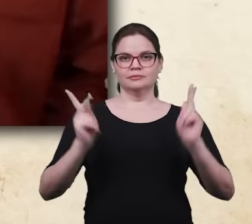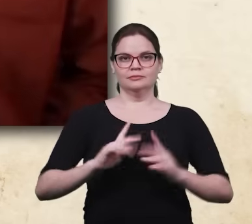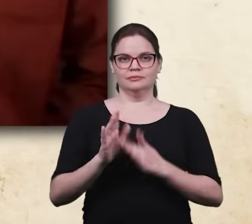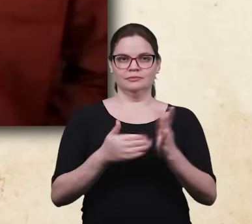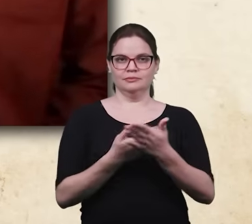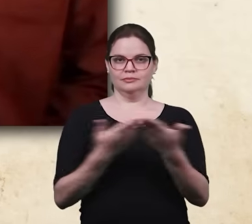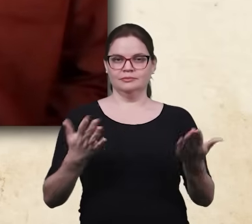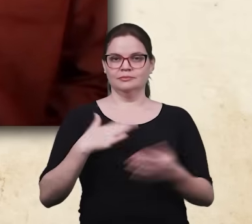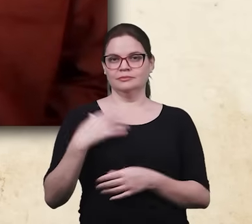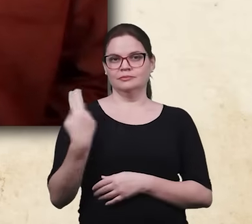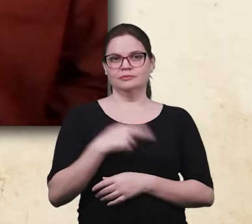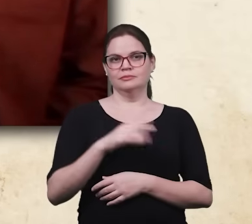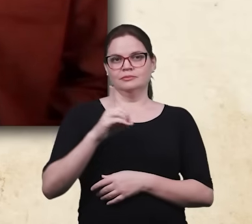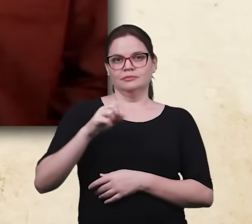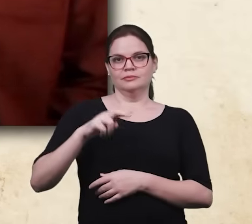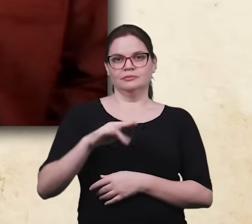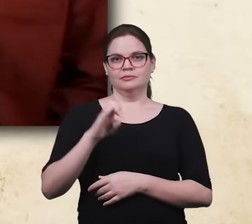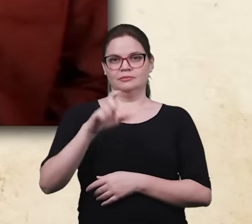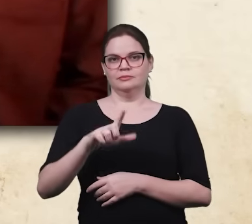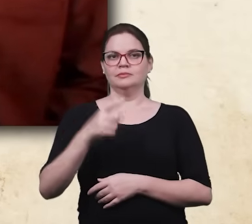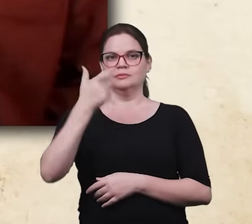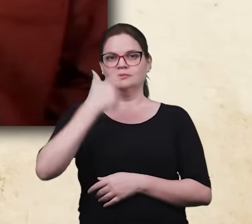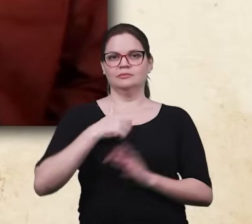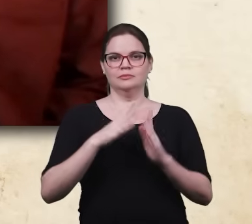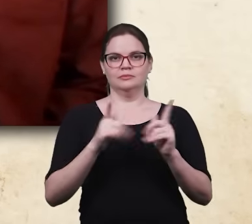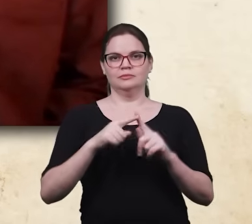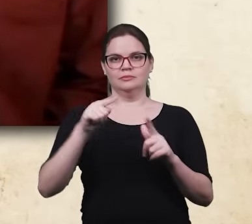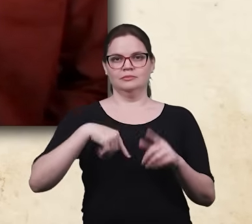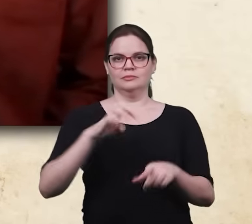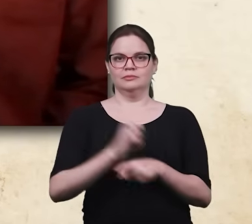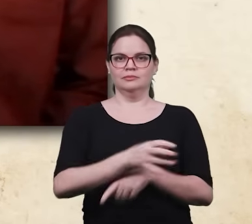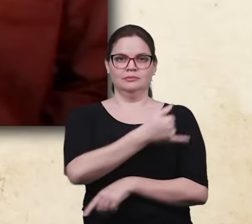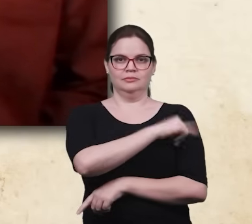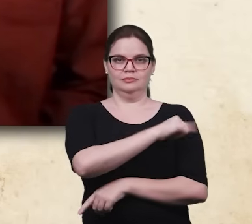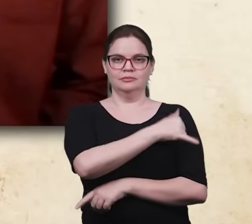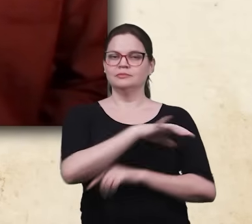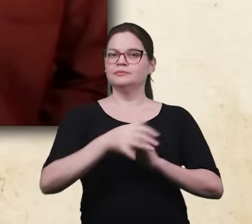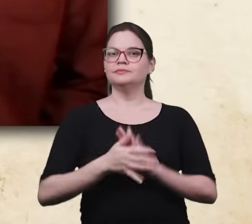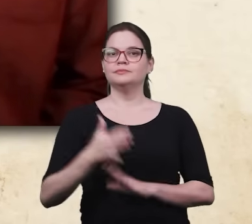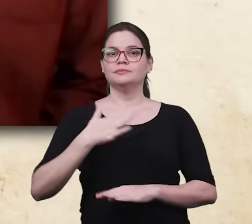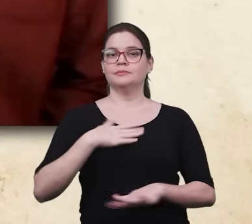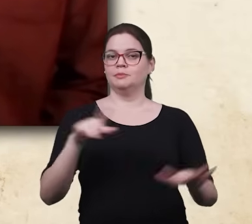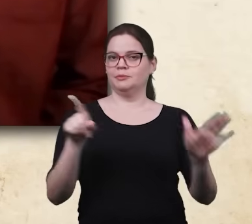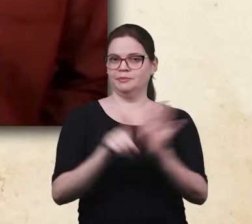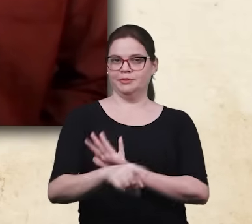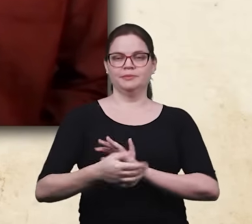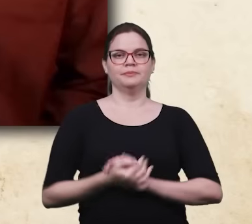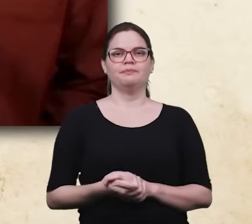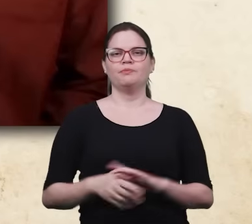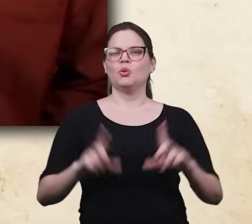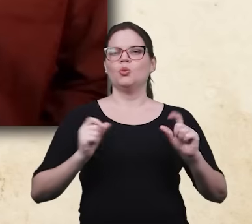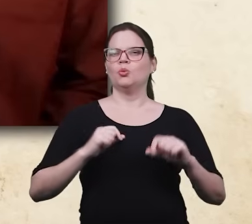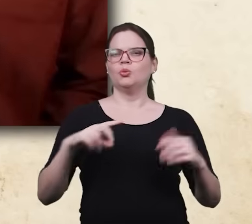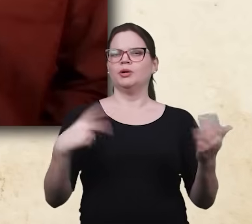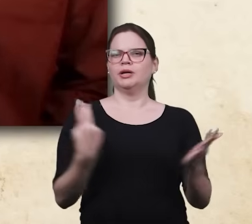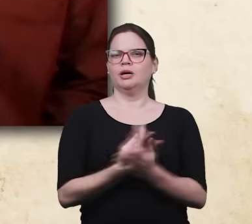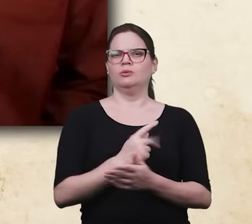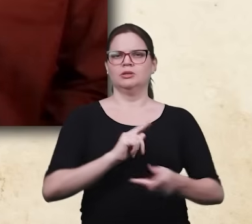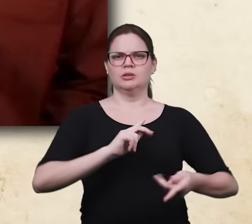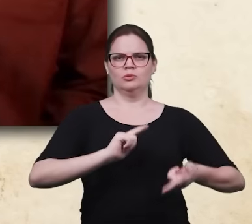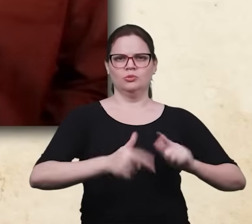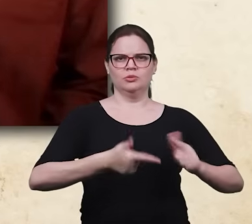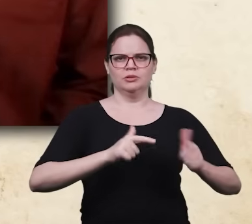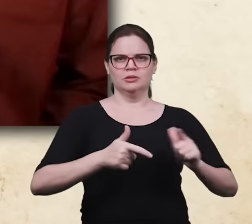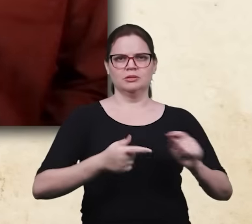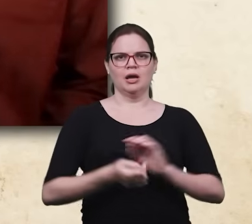A paz do Senhor Jesus, irmãos. Me chamo Daniel Maciel, da igreja de Venda Velha, em São João de Meriti. E a minha pergunta é: o que aconteceu com Israel